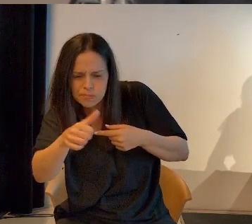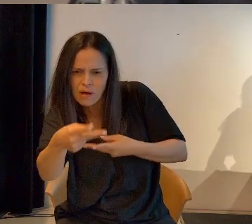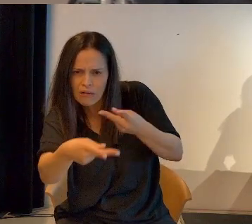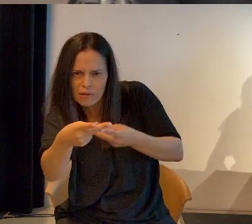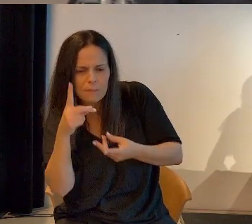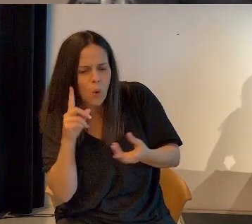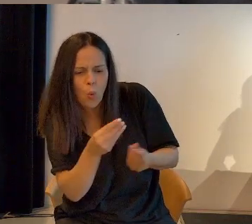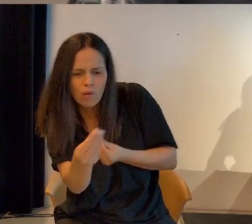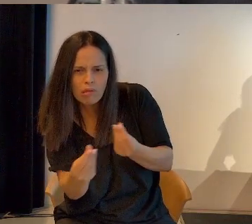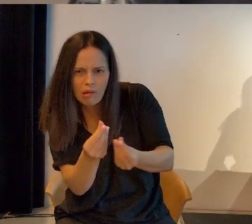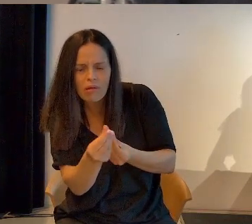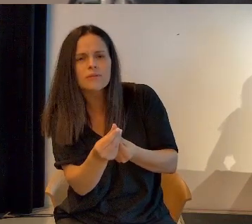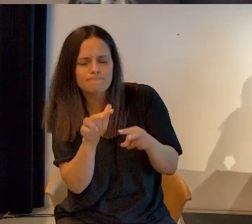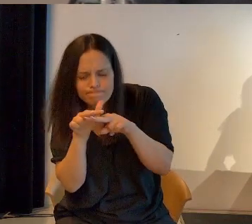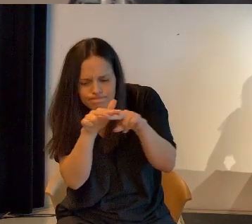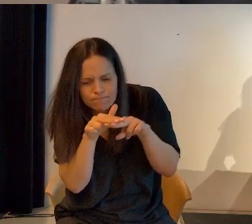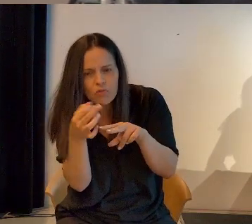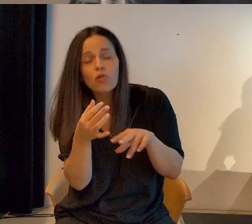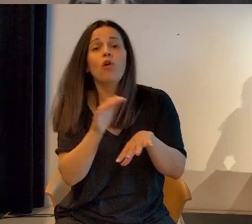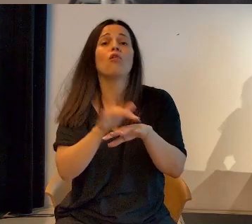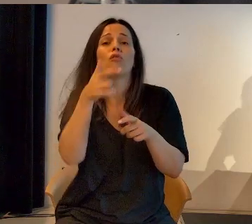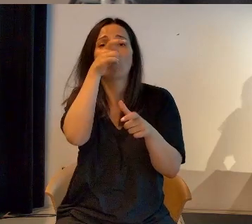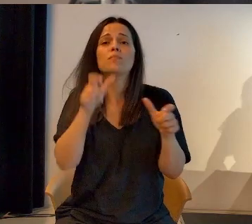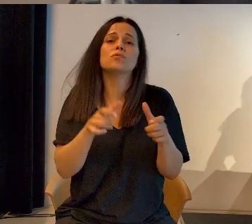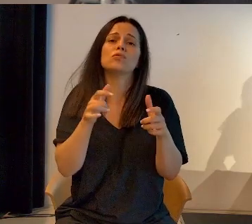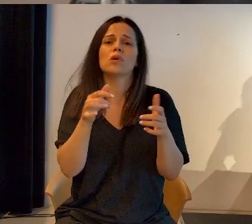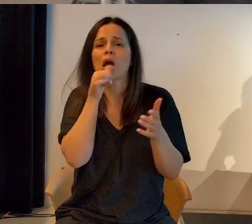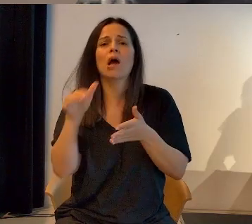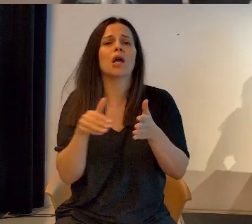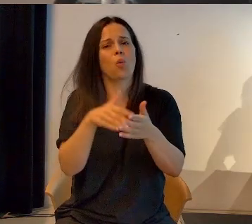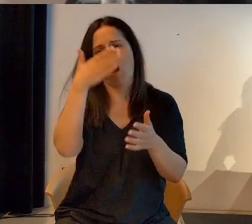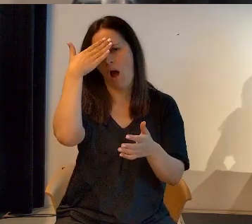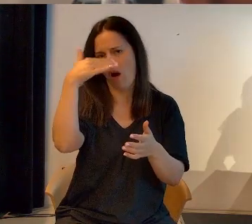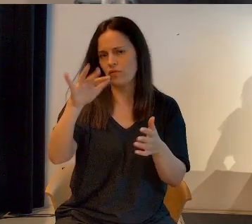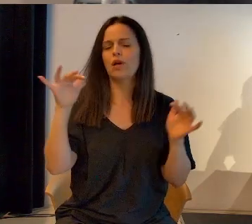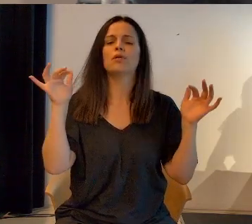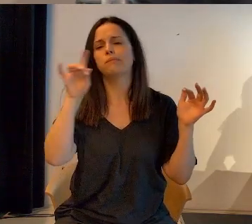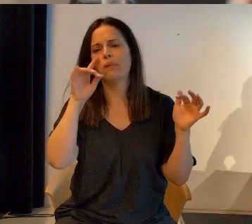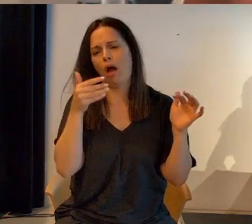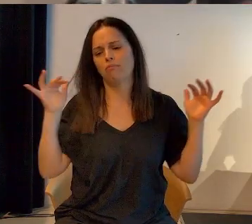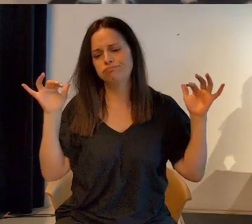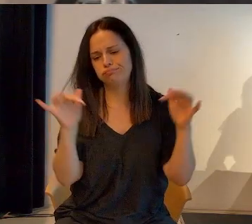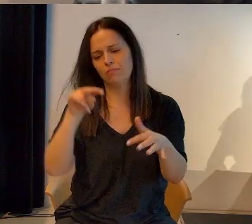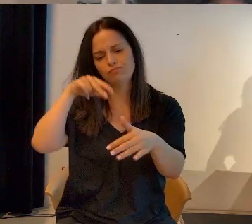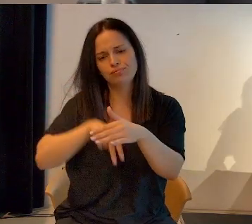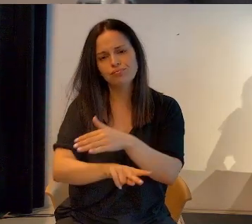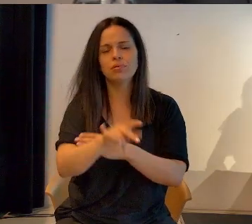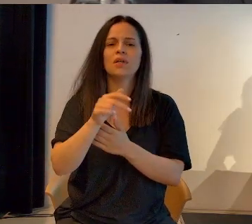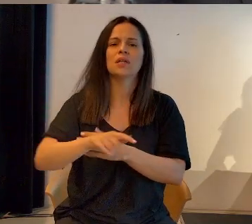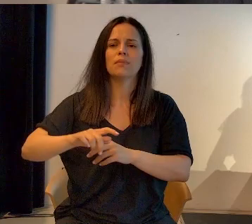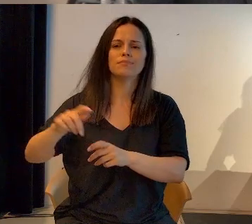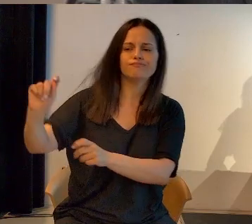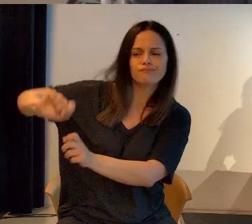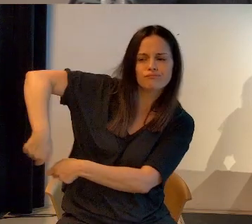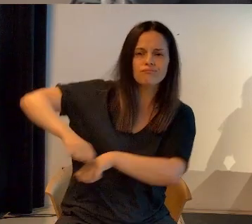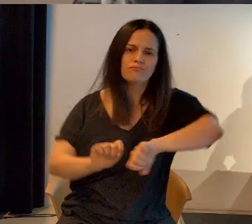todas as condições para que as pessoas possam usufruir do nosso rio, onde serão também colocadas as canoas, barcos de